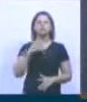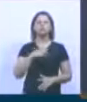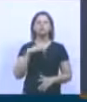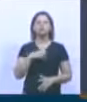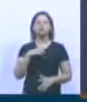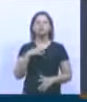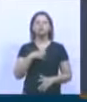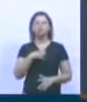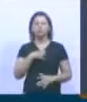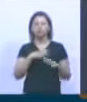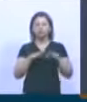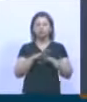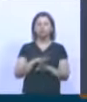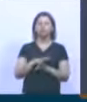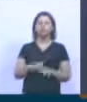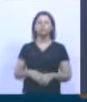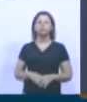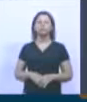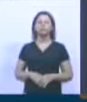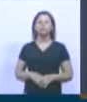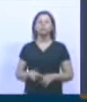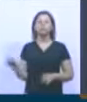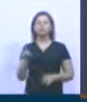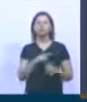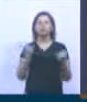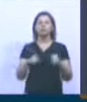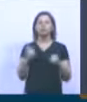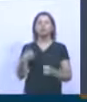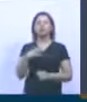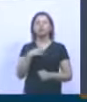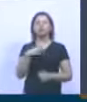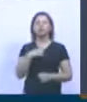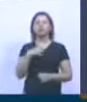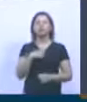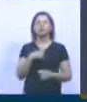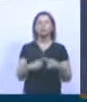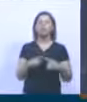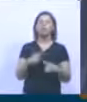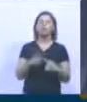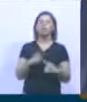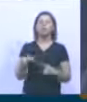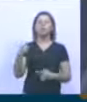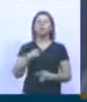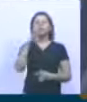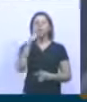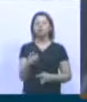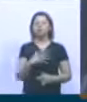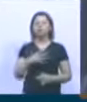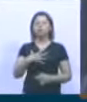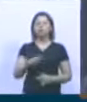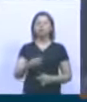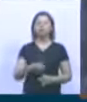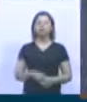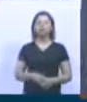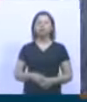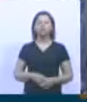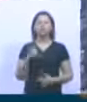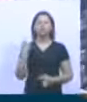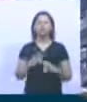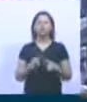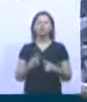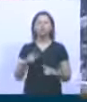de inferioridade. E eu não preciso sentir-me assim, porque eu sou filho, porque